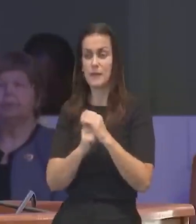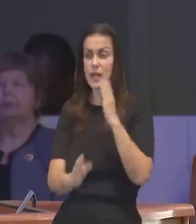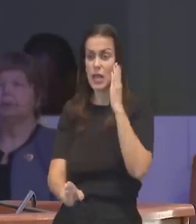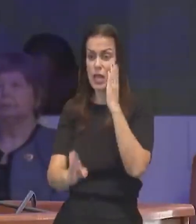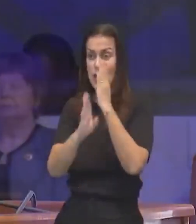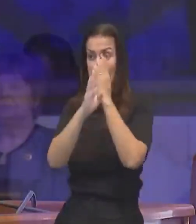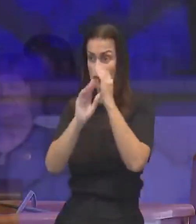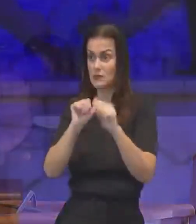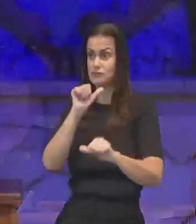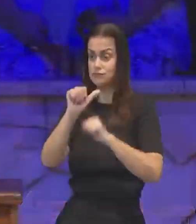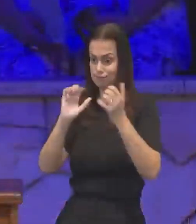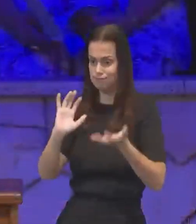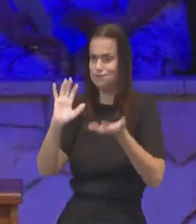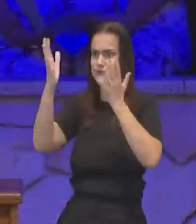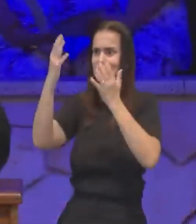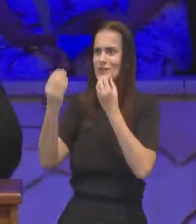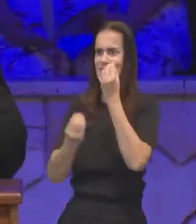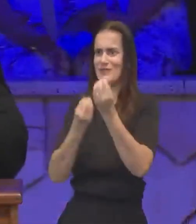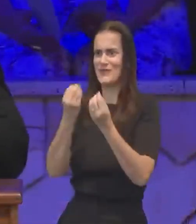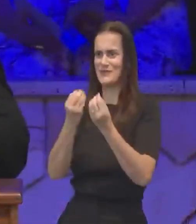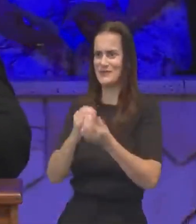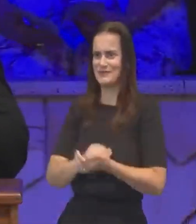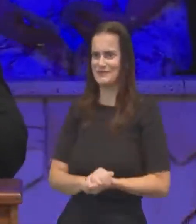encontro transformador.